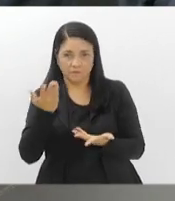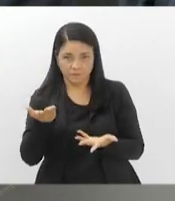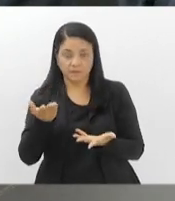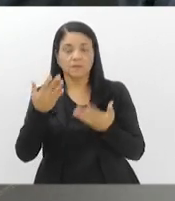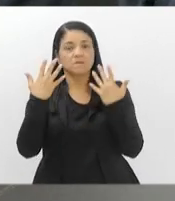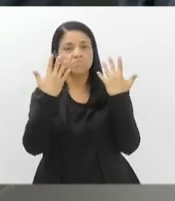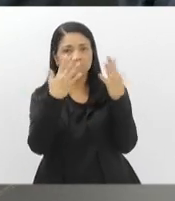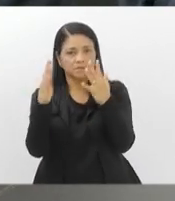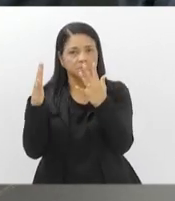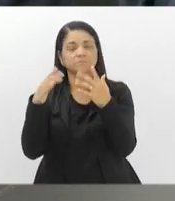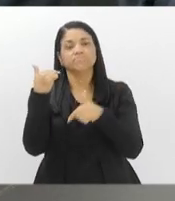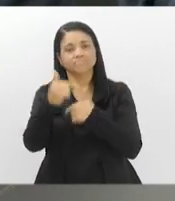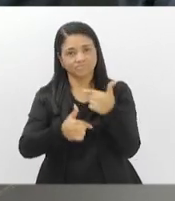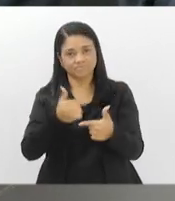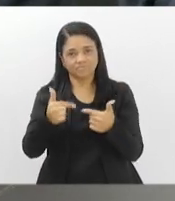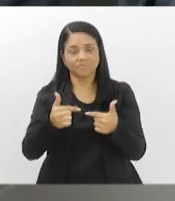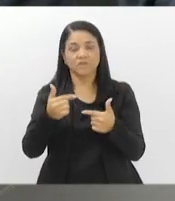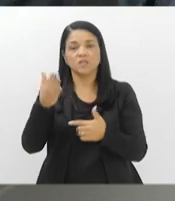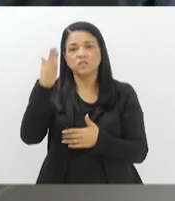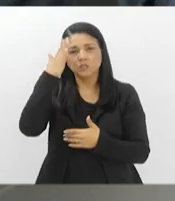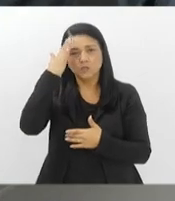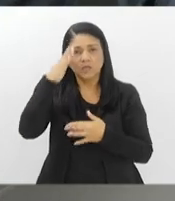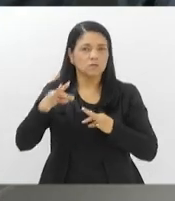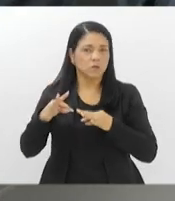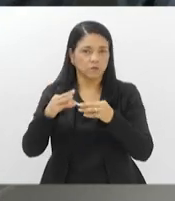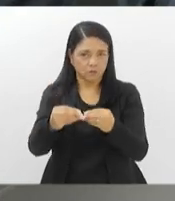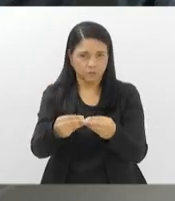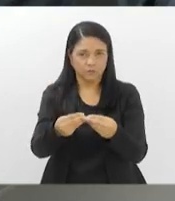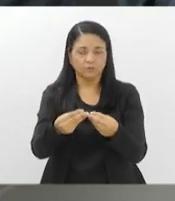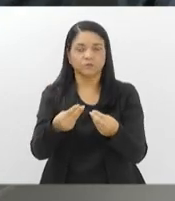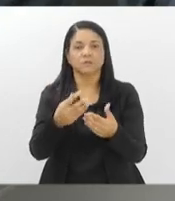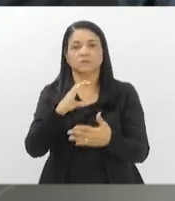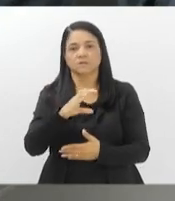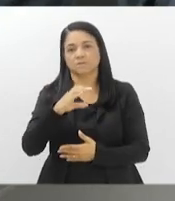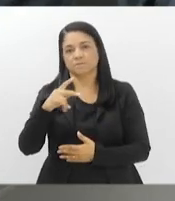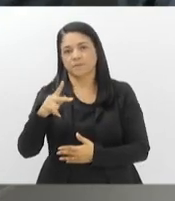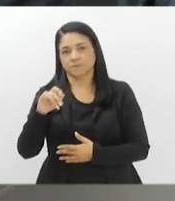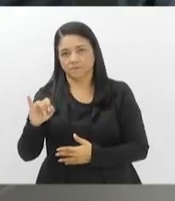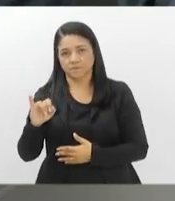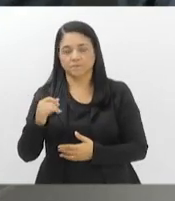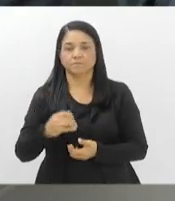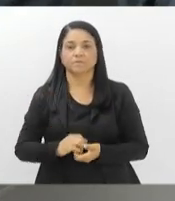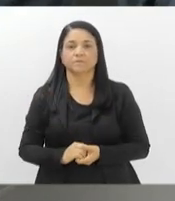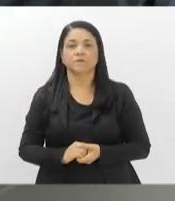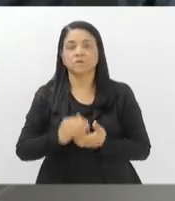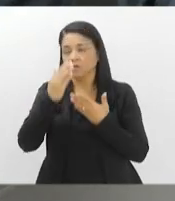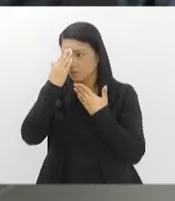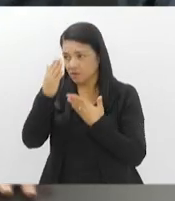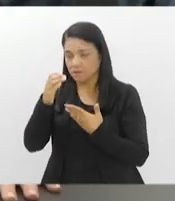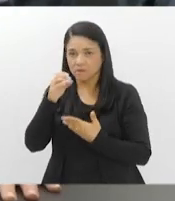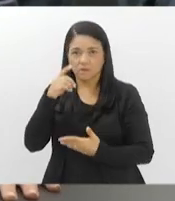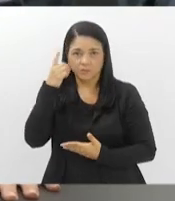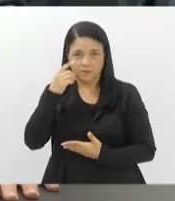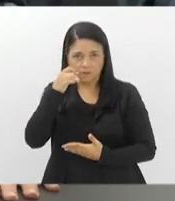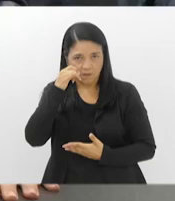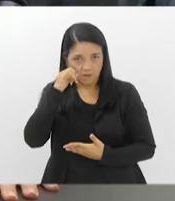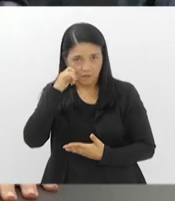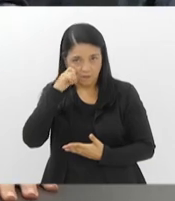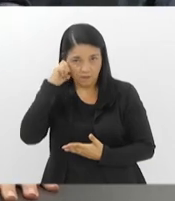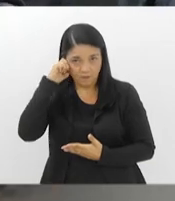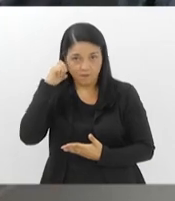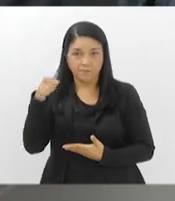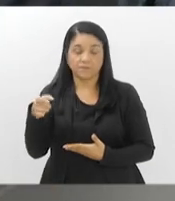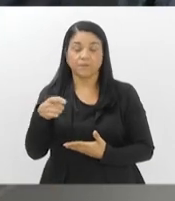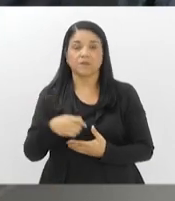parabenizando o trabalho e sucesso a todos né nessa CPI Muito obrigado deputada Élica eu vou fazer eu entreguei